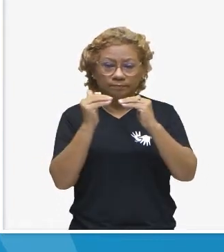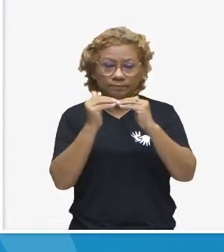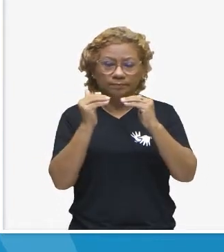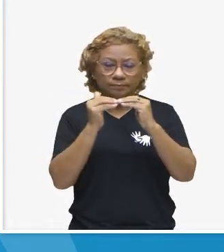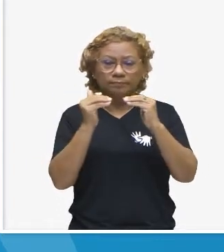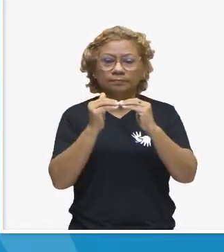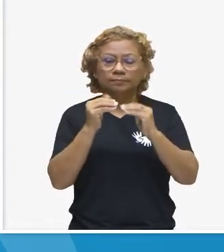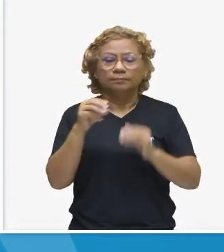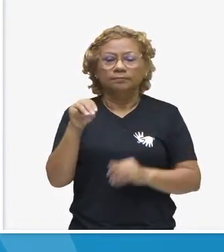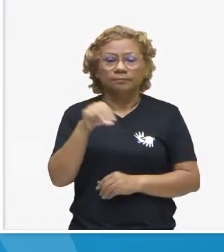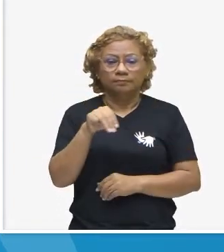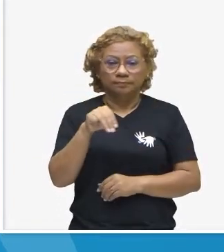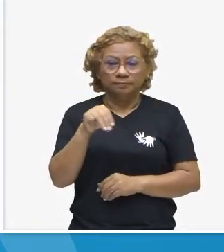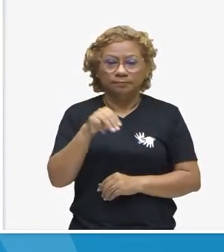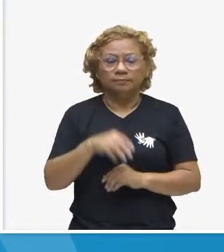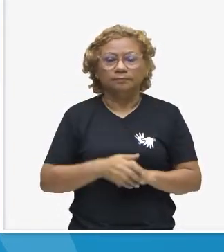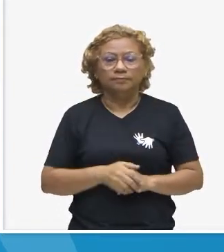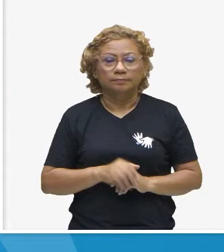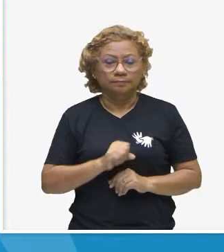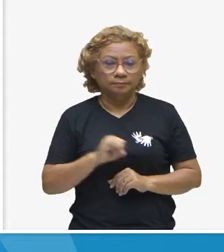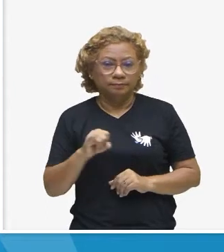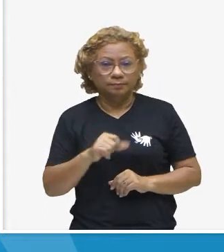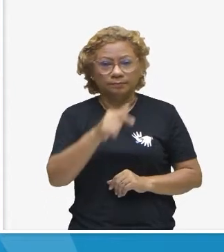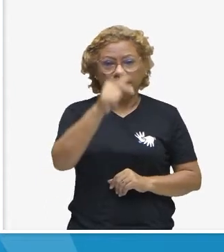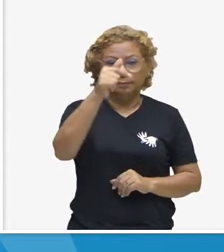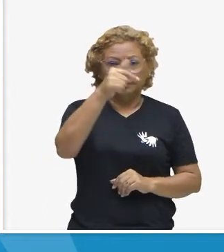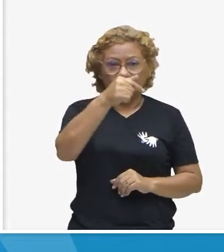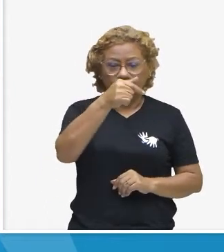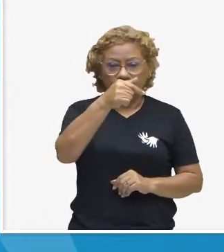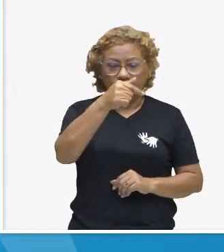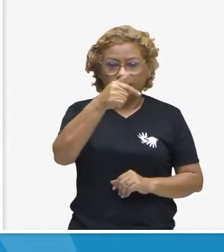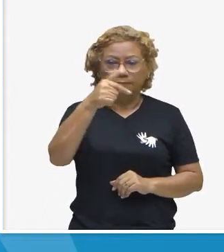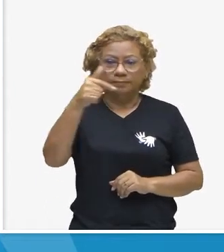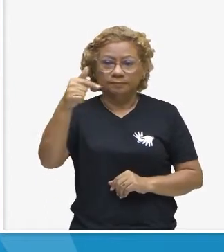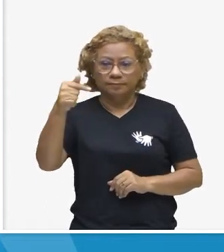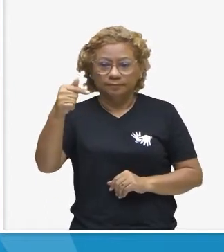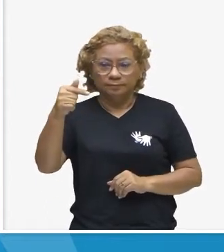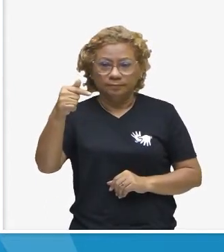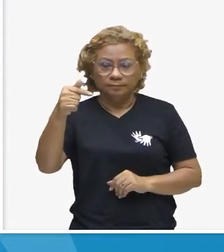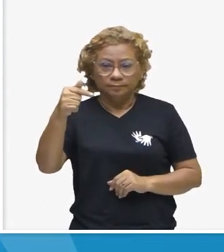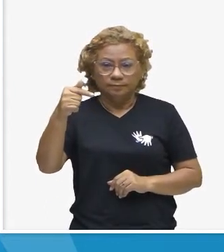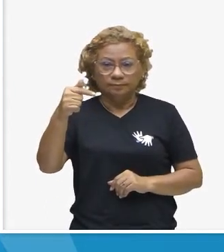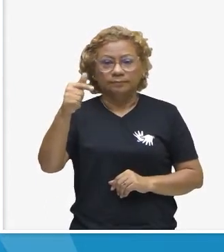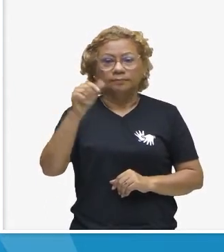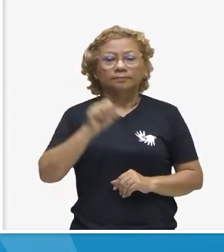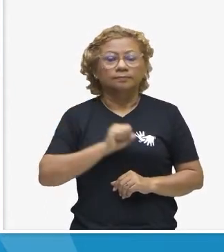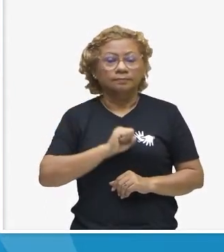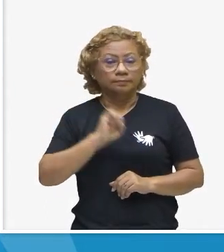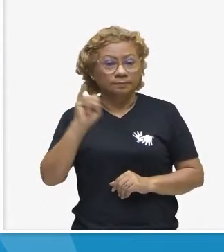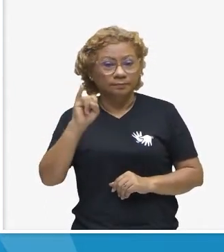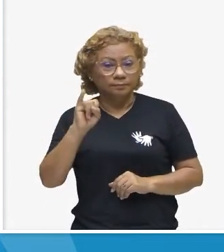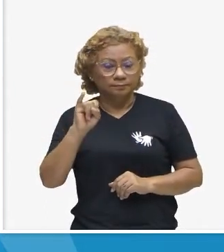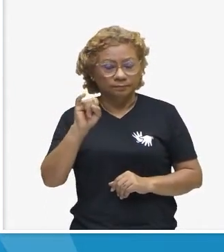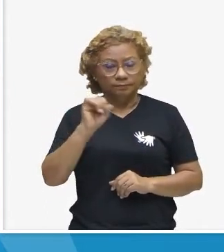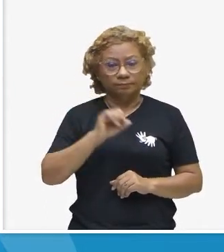70 graus, o outro vale 70. Se o outro vale 110, o outro vale 110. Tudo bem?